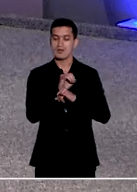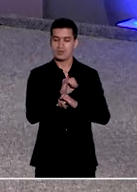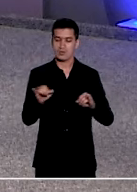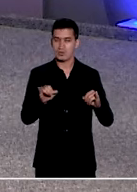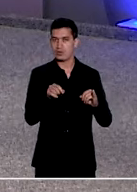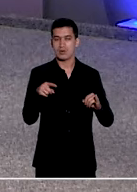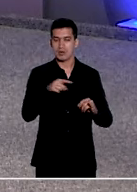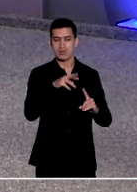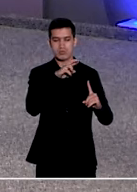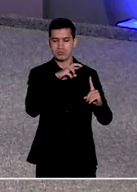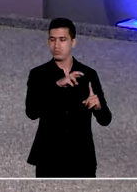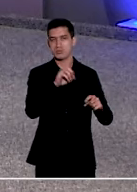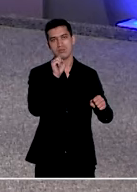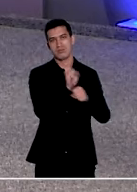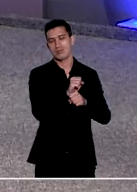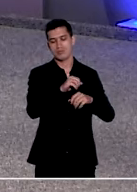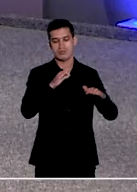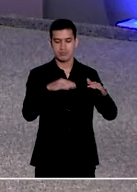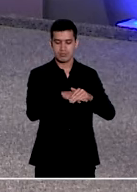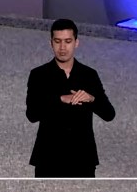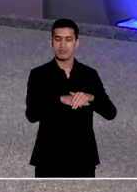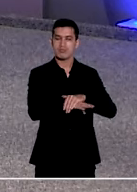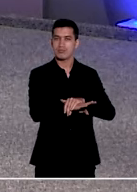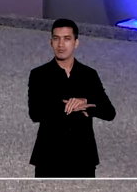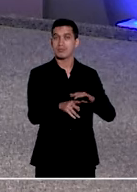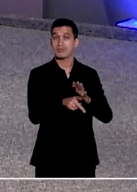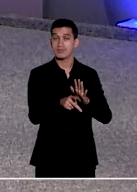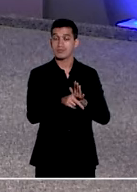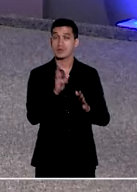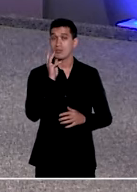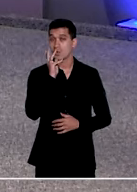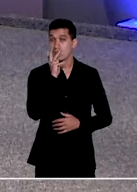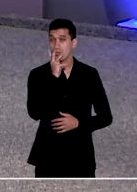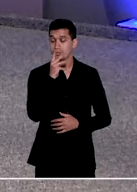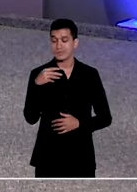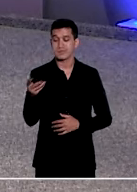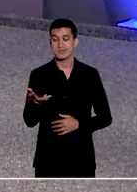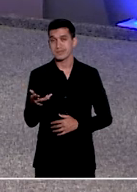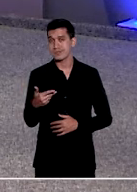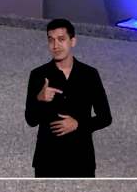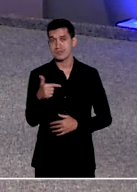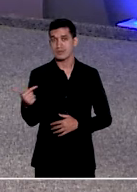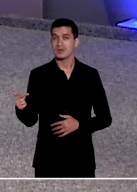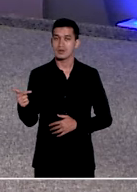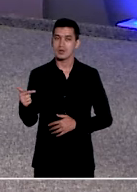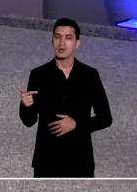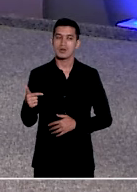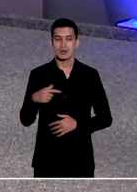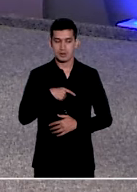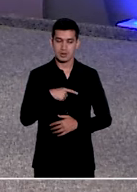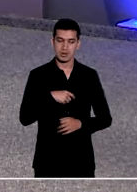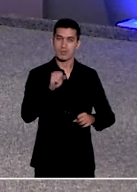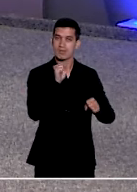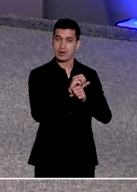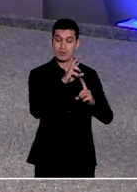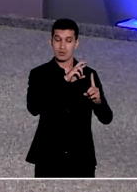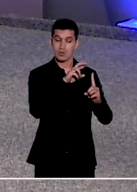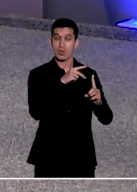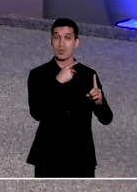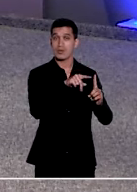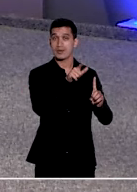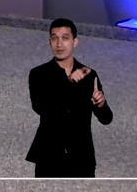de de inquérito por demora excessiva encerrando as investigações contra o prefeito de Guarujá em São